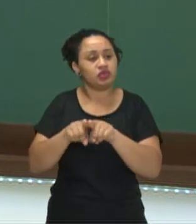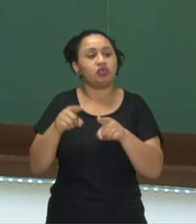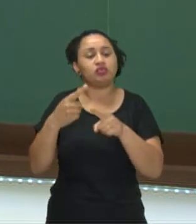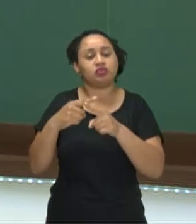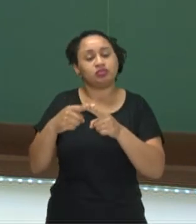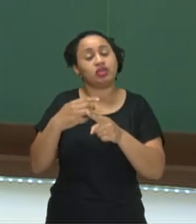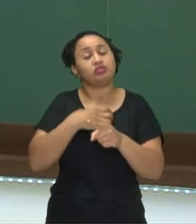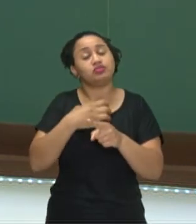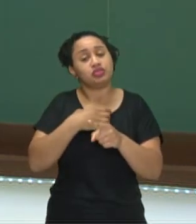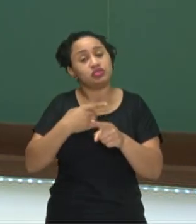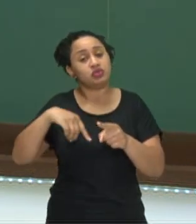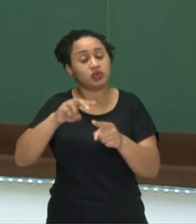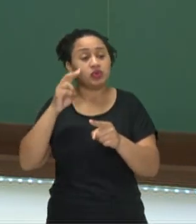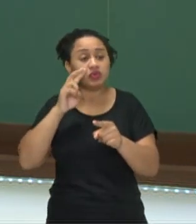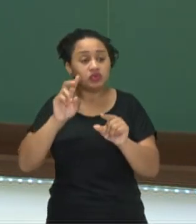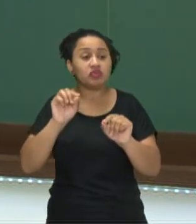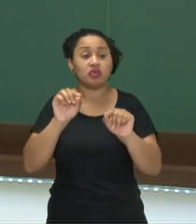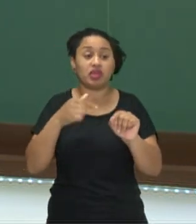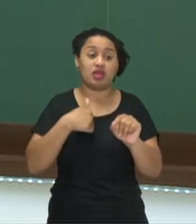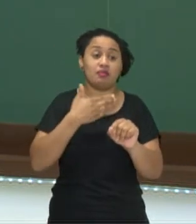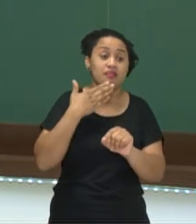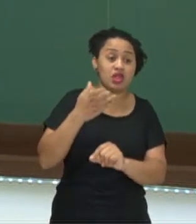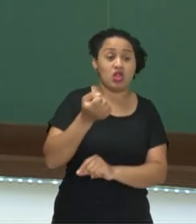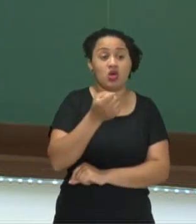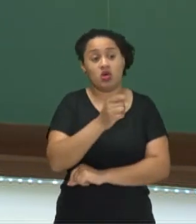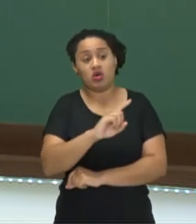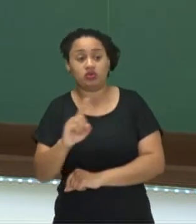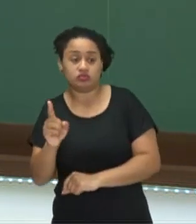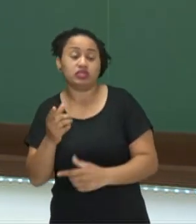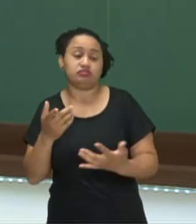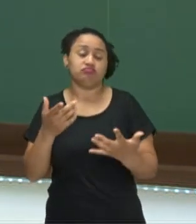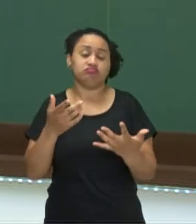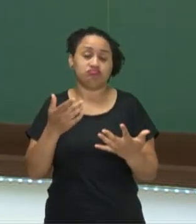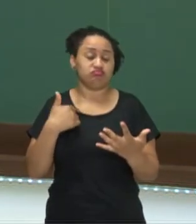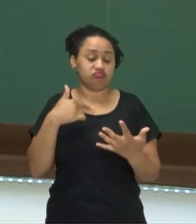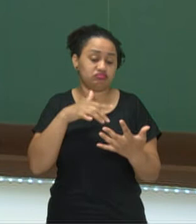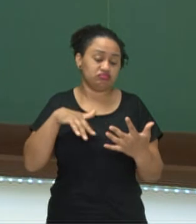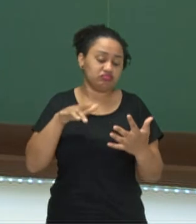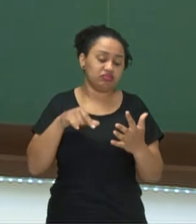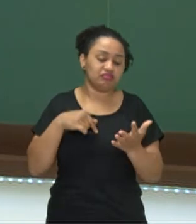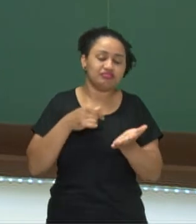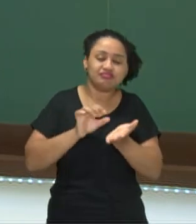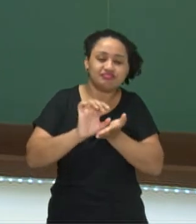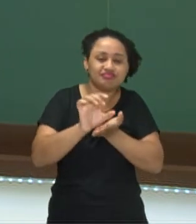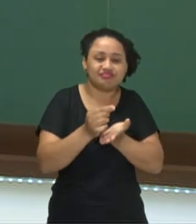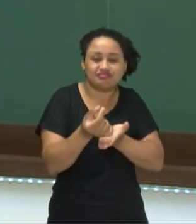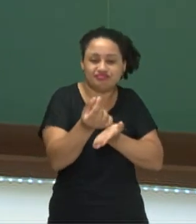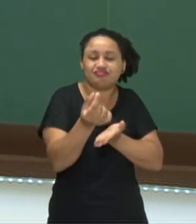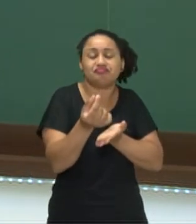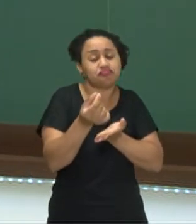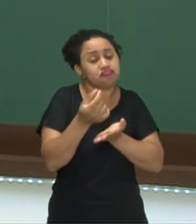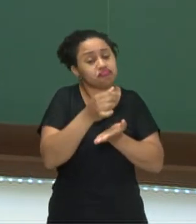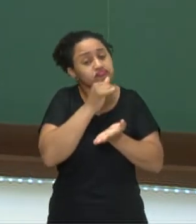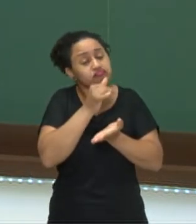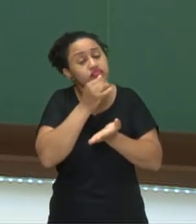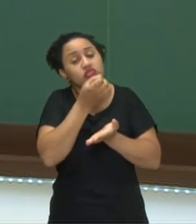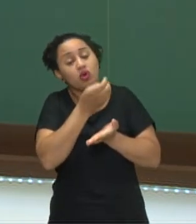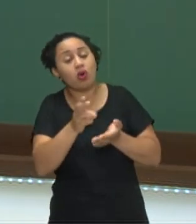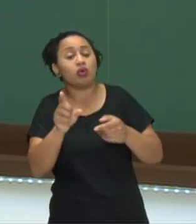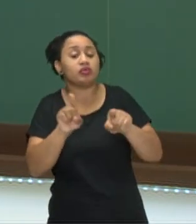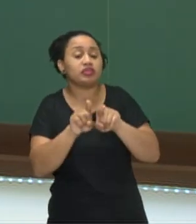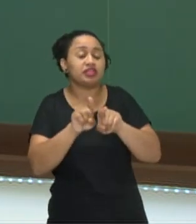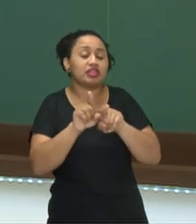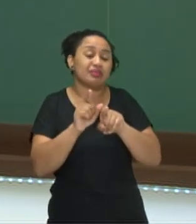maneira da gente ver a maior vantagem ou desvantagem de uma aplicação financeira, por exemplo, ou de adquirir